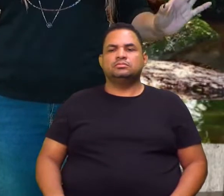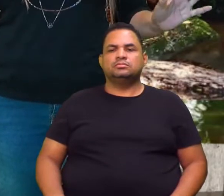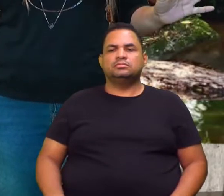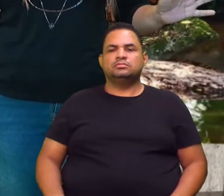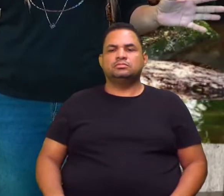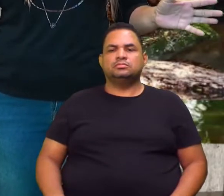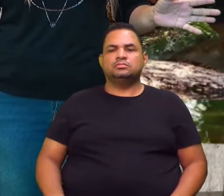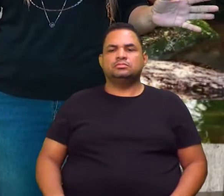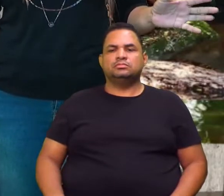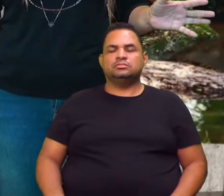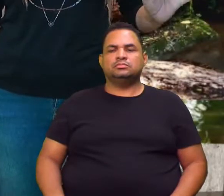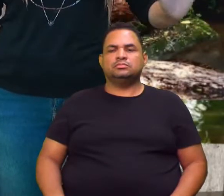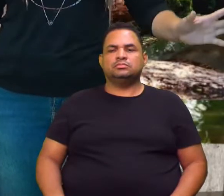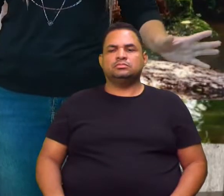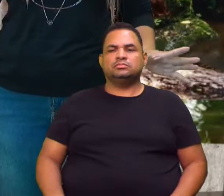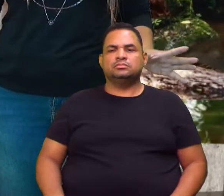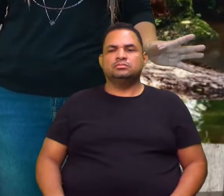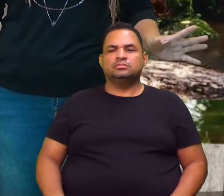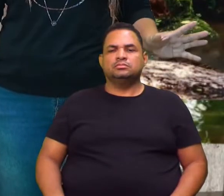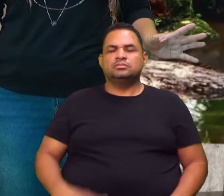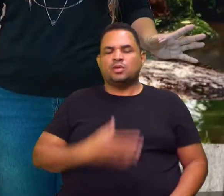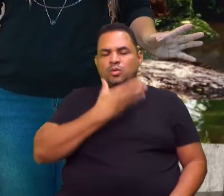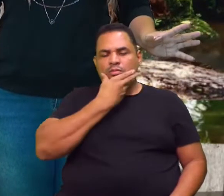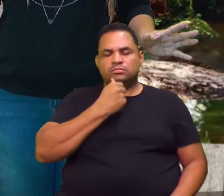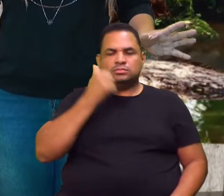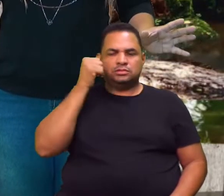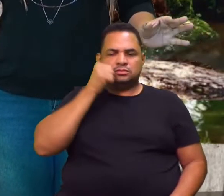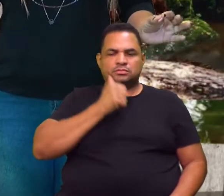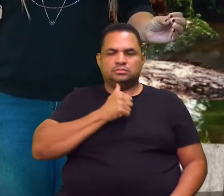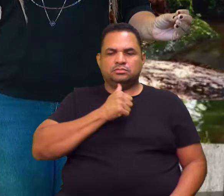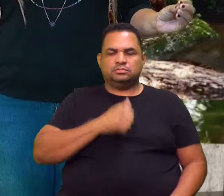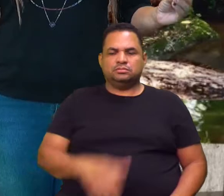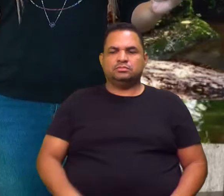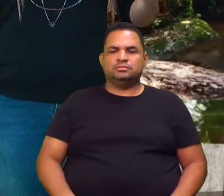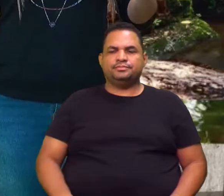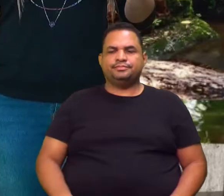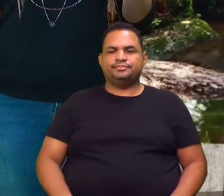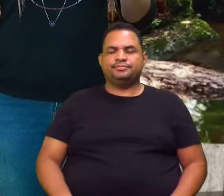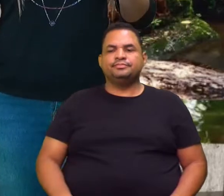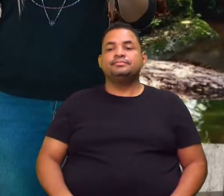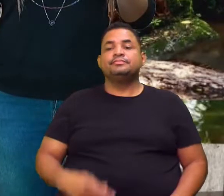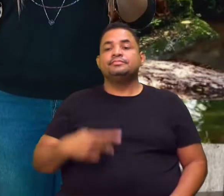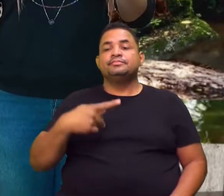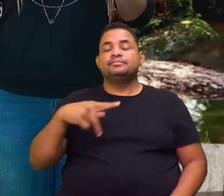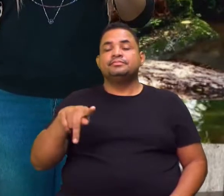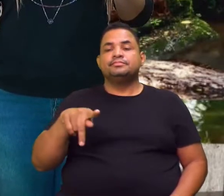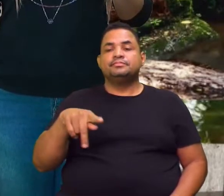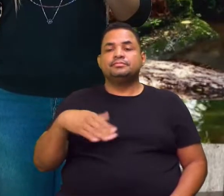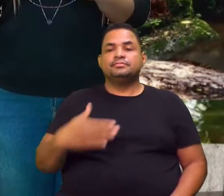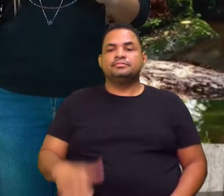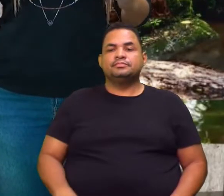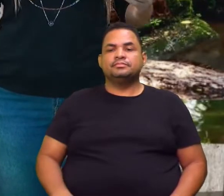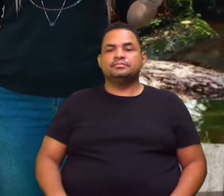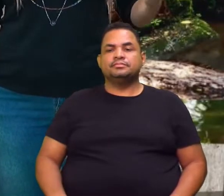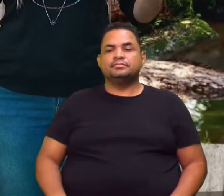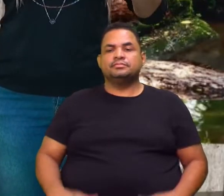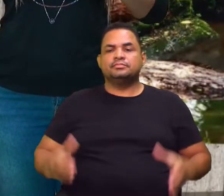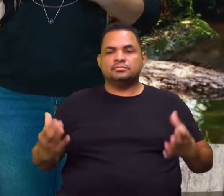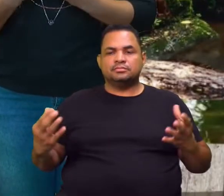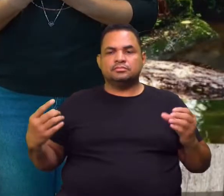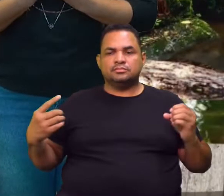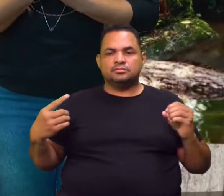indivíduos dioicos, que é o macho e a fêmea. Então, para que essa cópula, esse